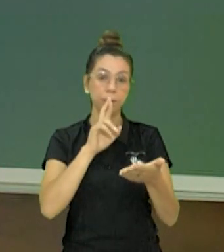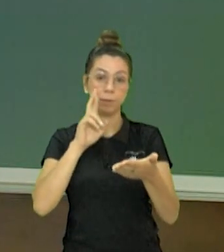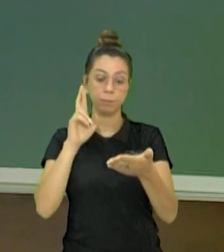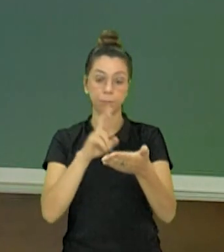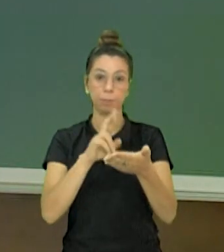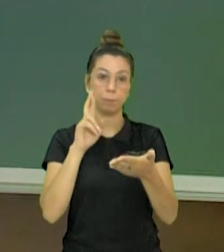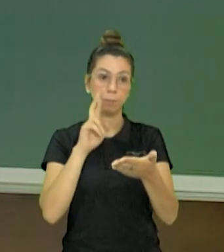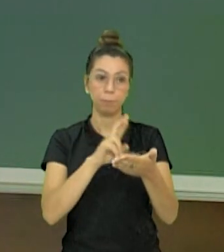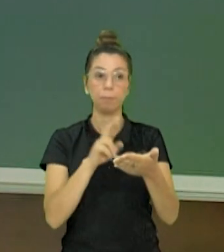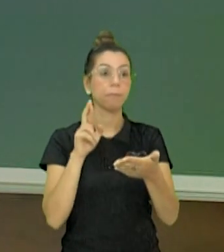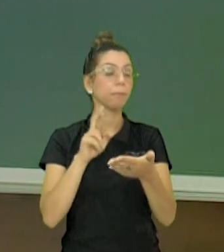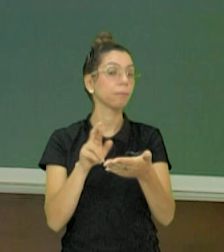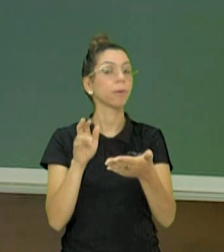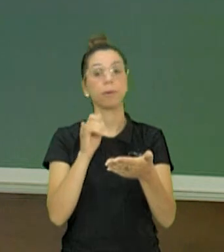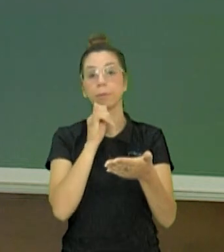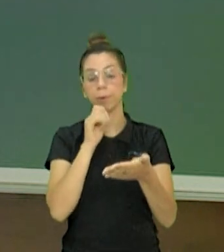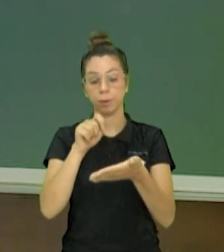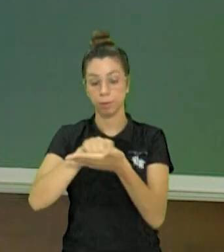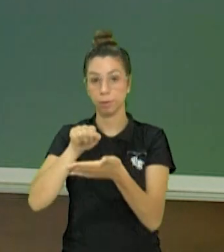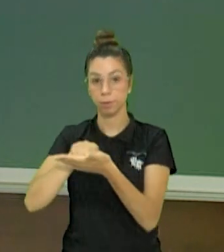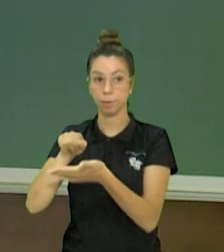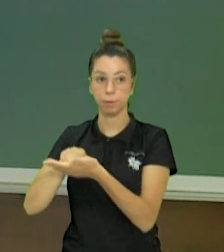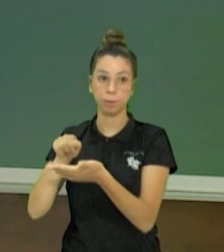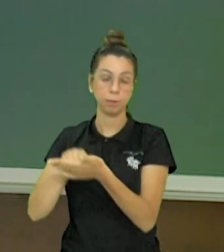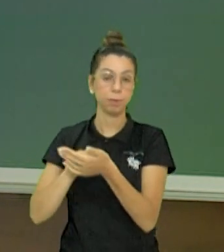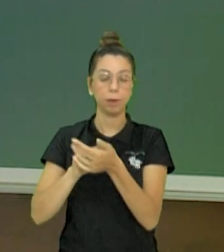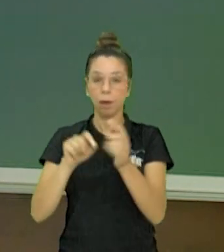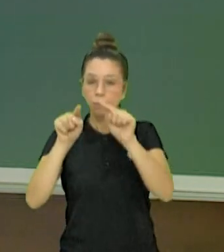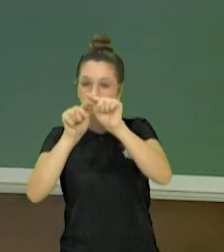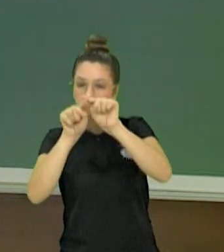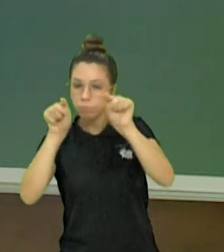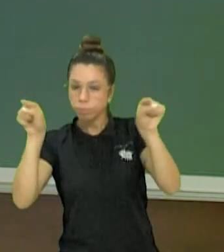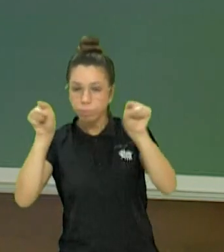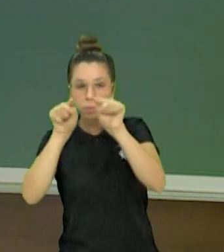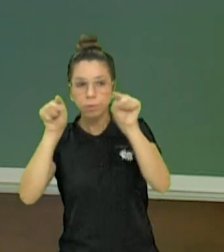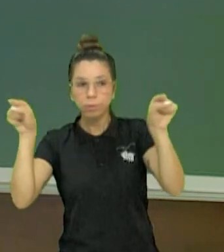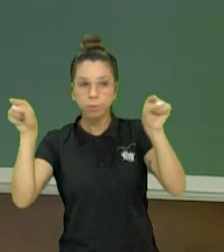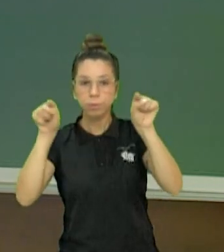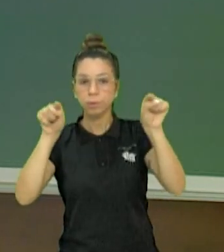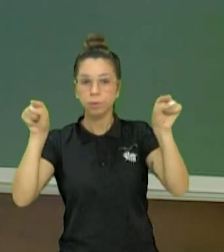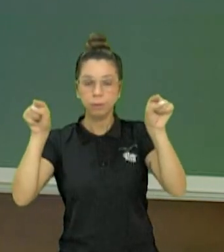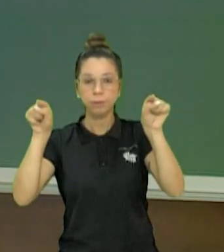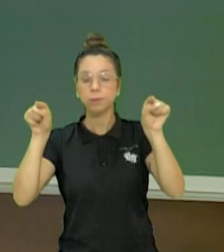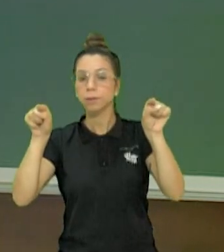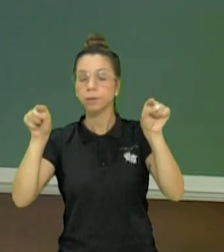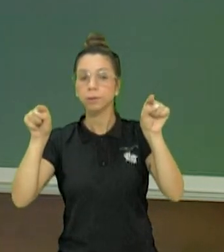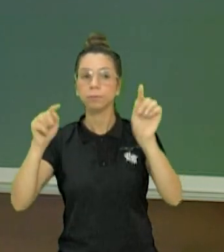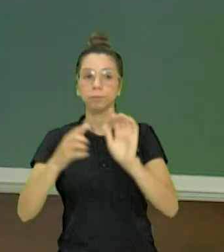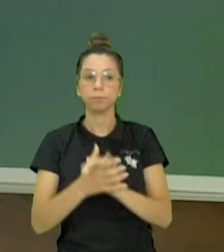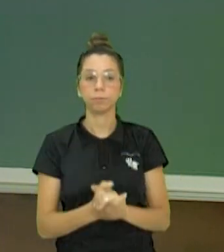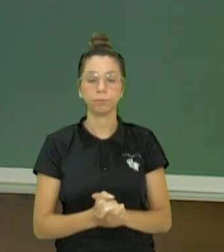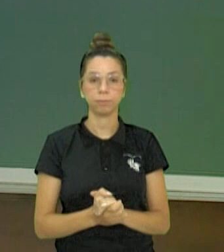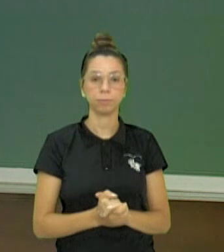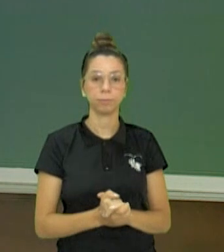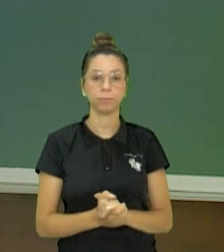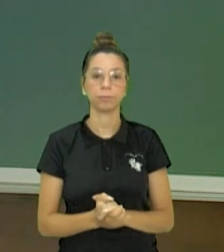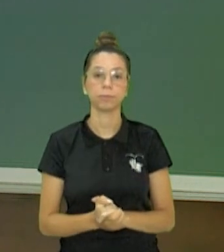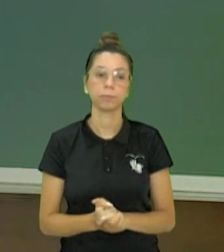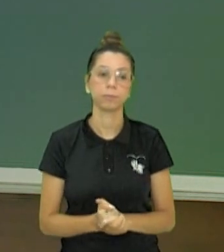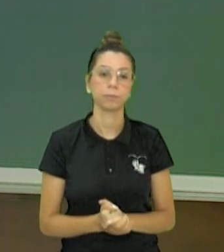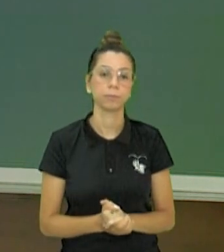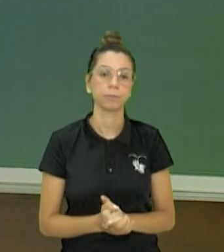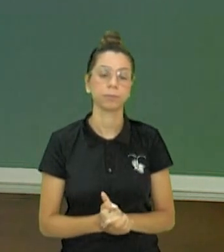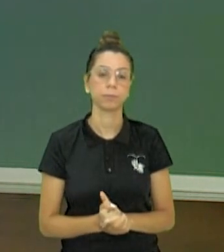respondam vocês vão escrever na resposta o que está sublinhado aqui. In the country or in the city,